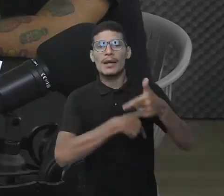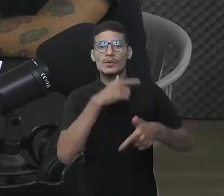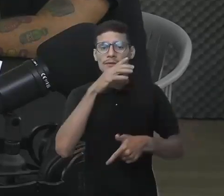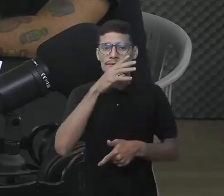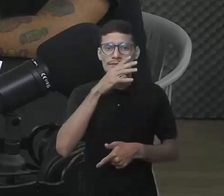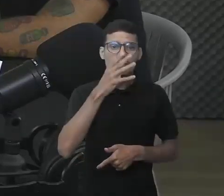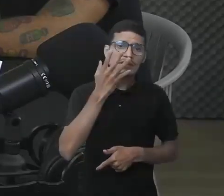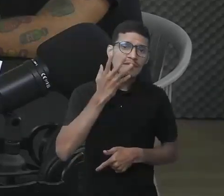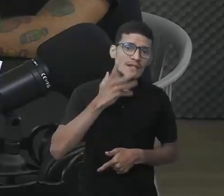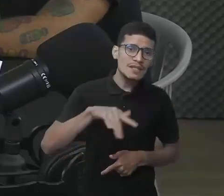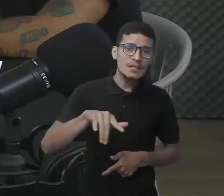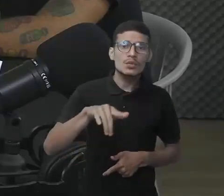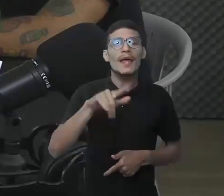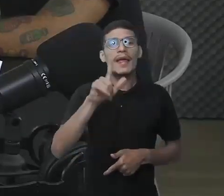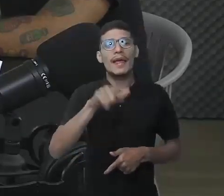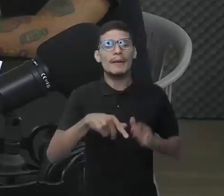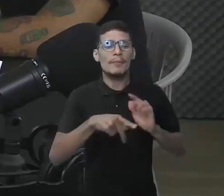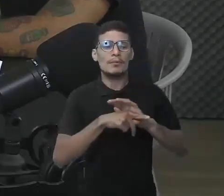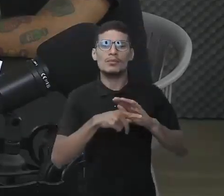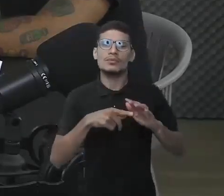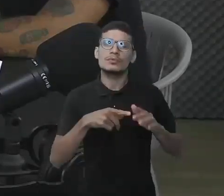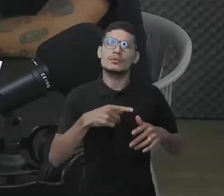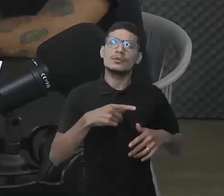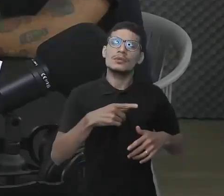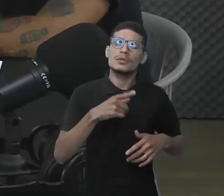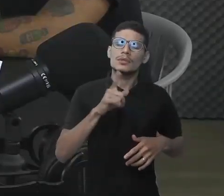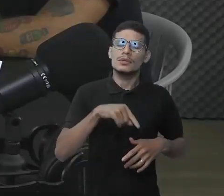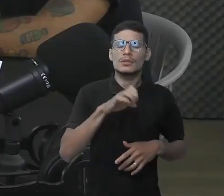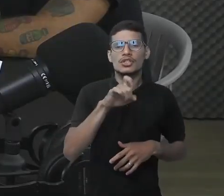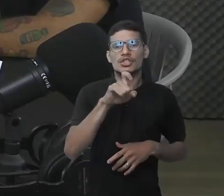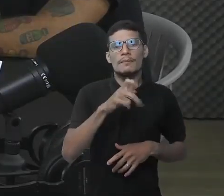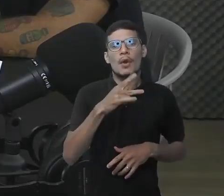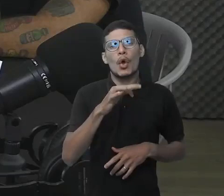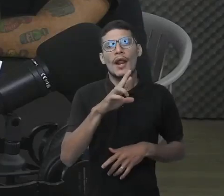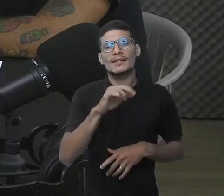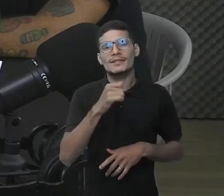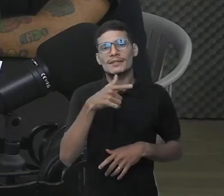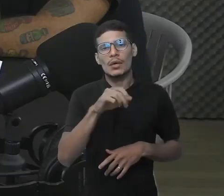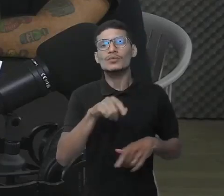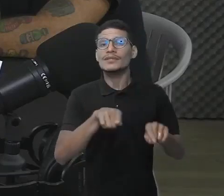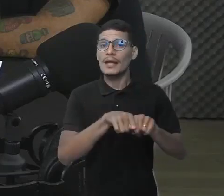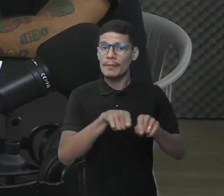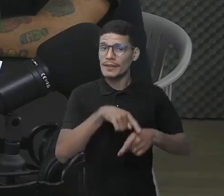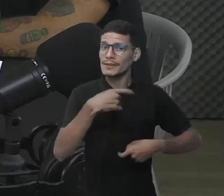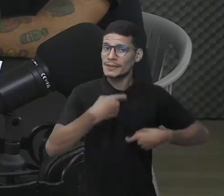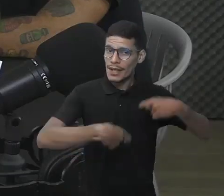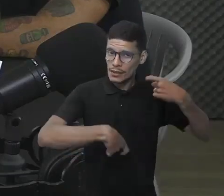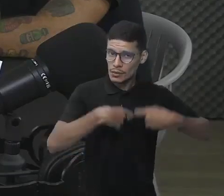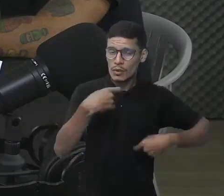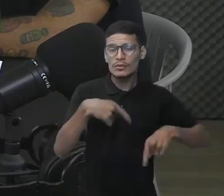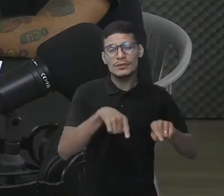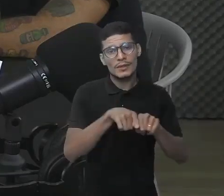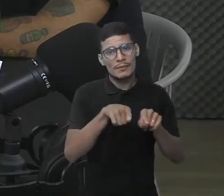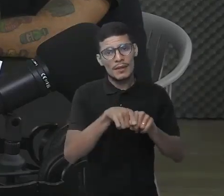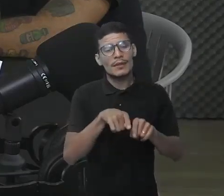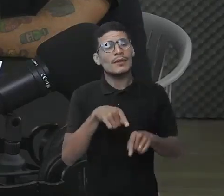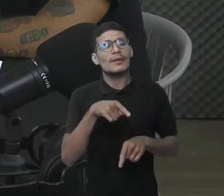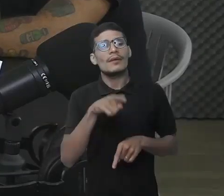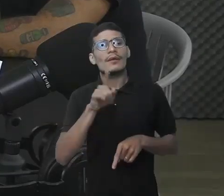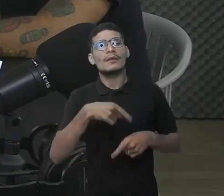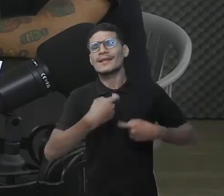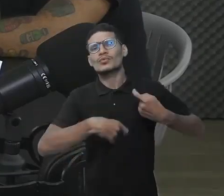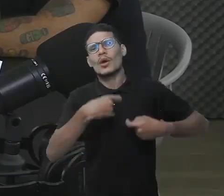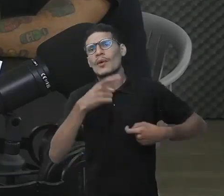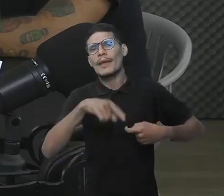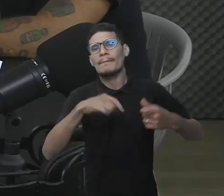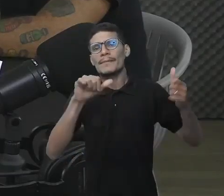além de ser uma forma de exploração, inclusive uma das piores formas de exploração sexual, né, a exploração sexual é uma das